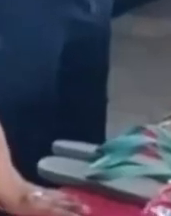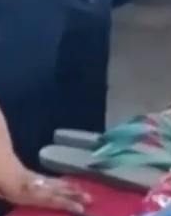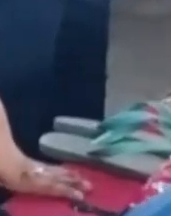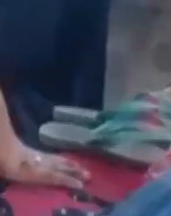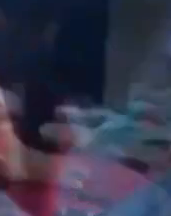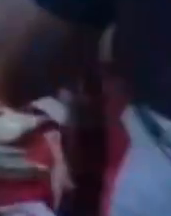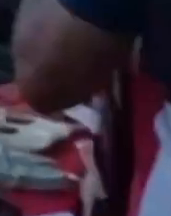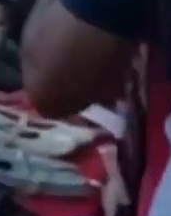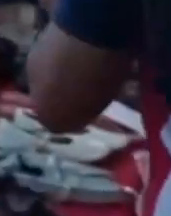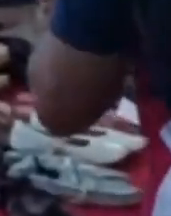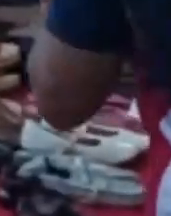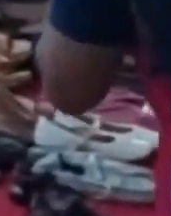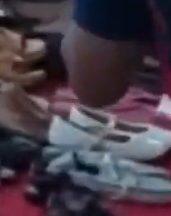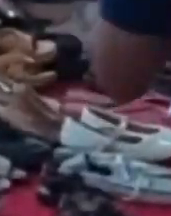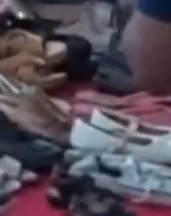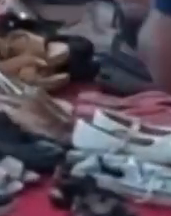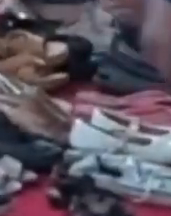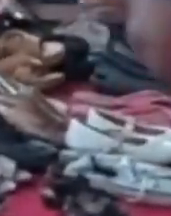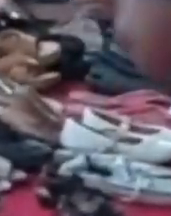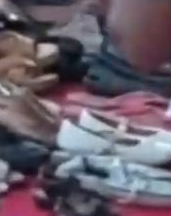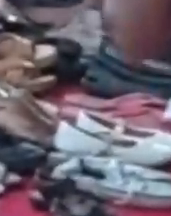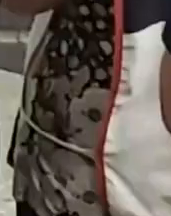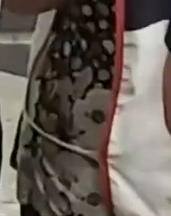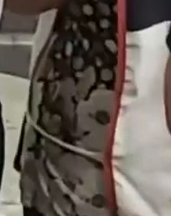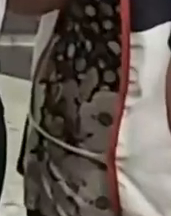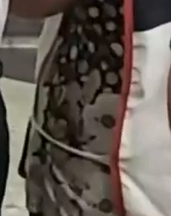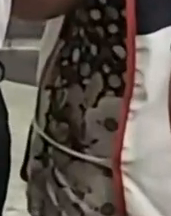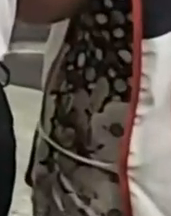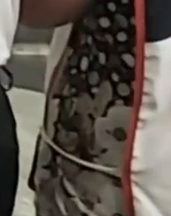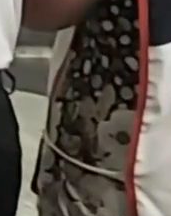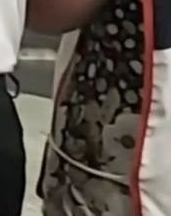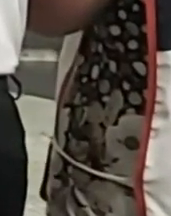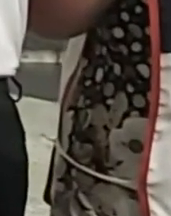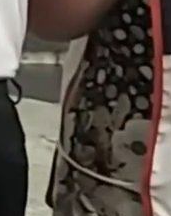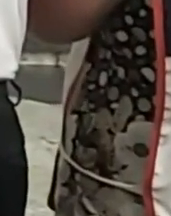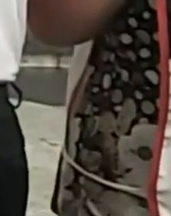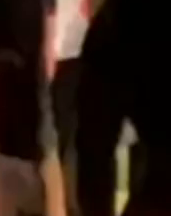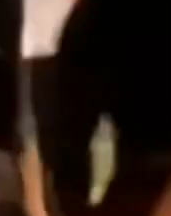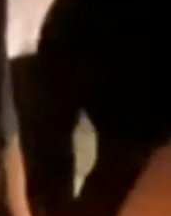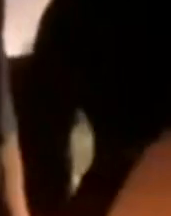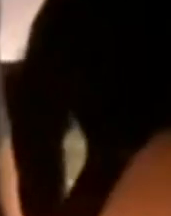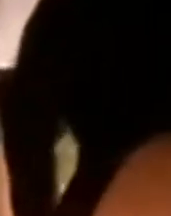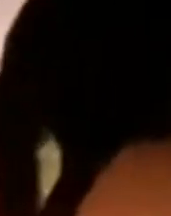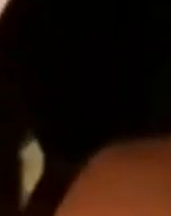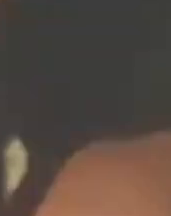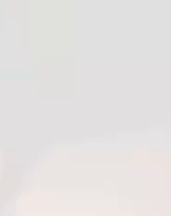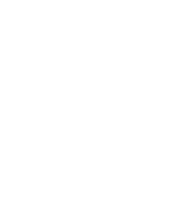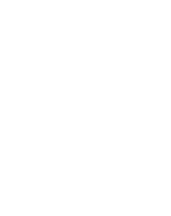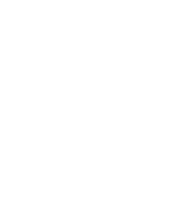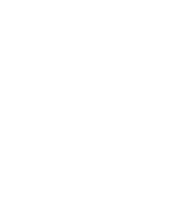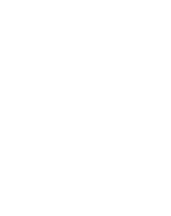dos demais projetos, são os olhos da EVG e viralizam os conteúdos nas mídias sociais.